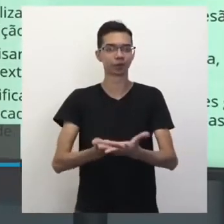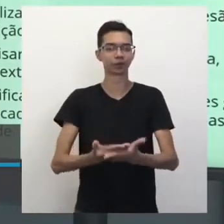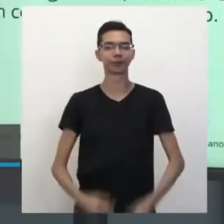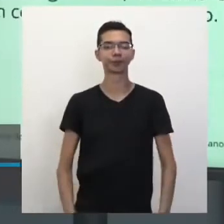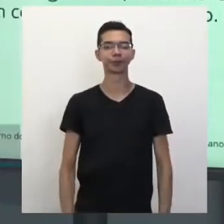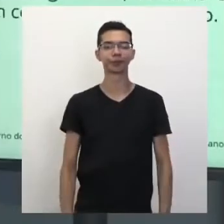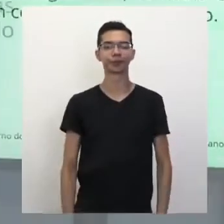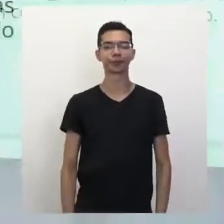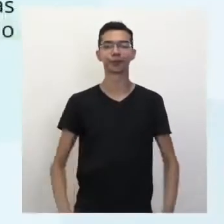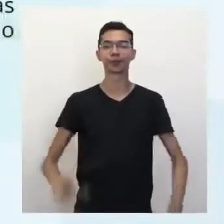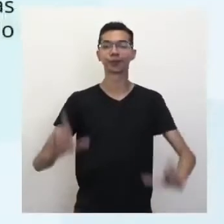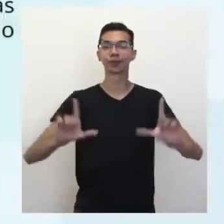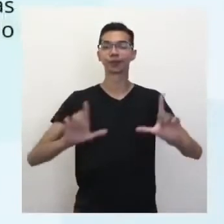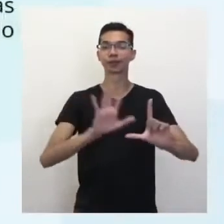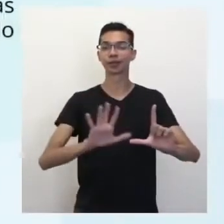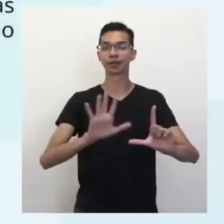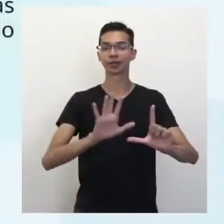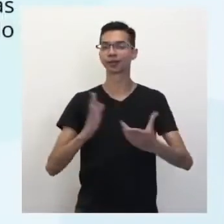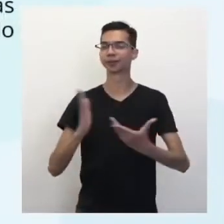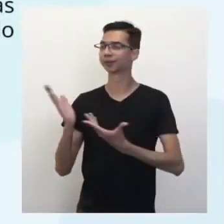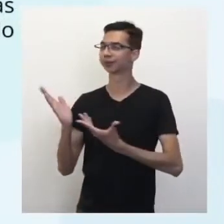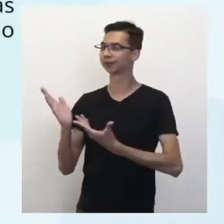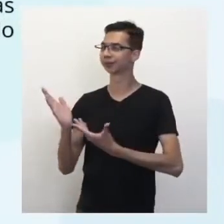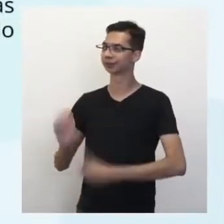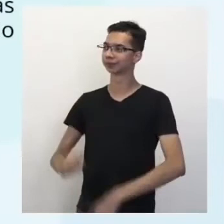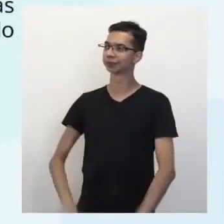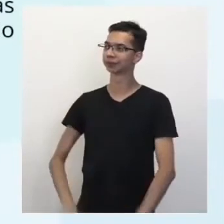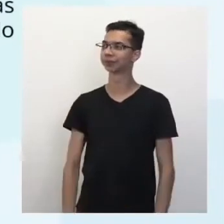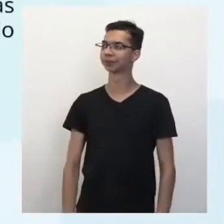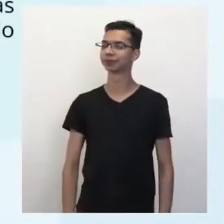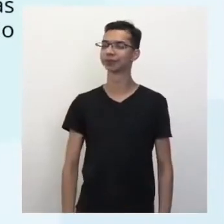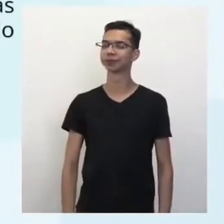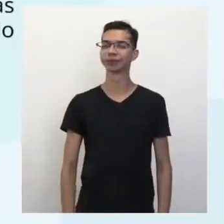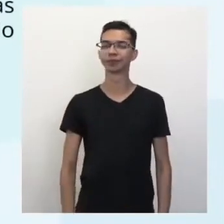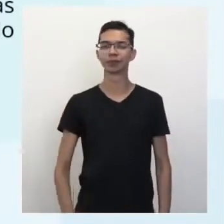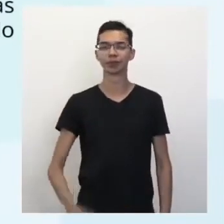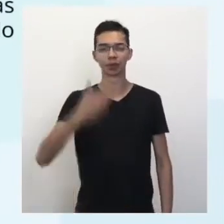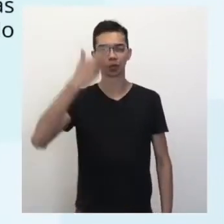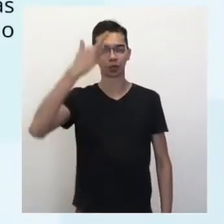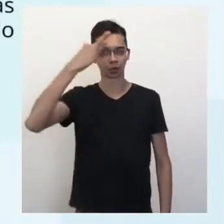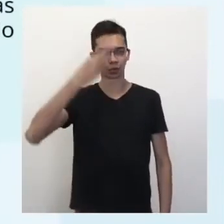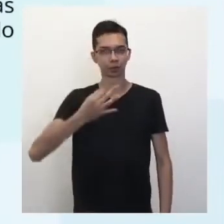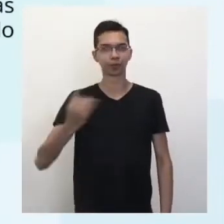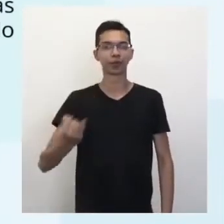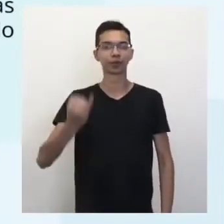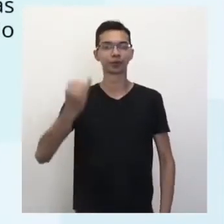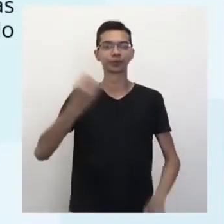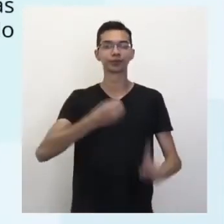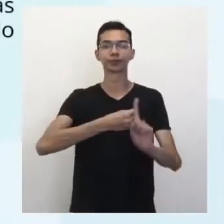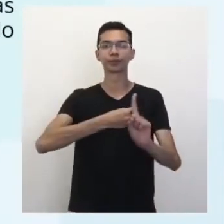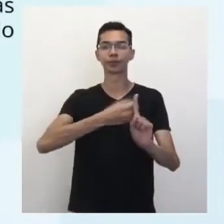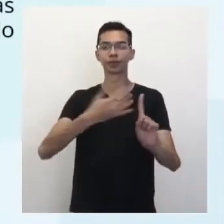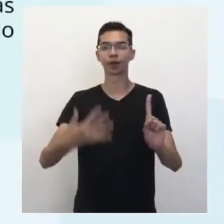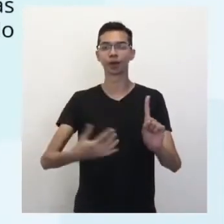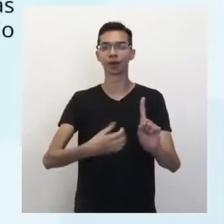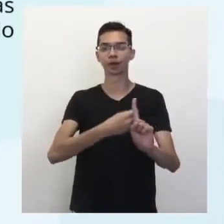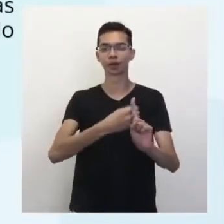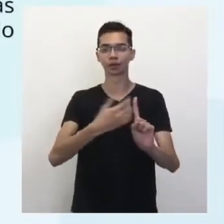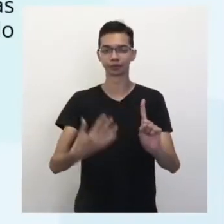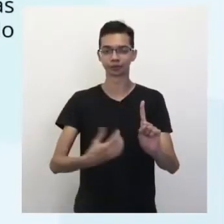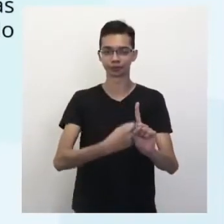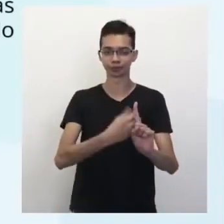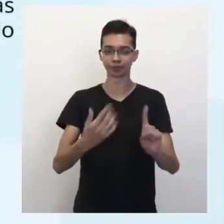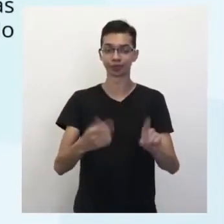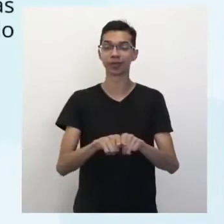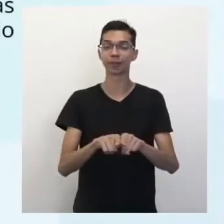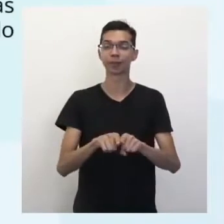Então, aí na tela para vocês. Os objetivos são compreender a importância da argumentação e da organização